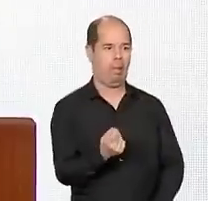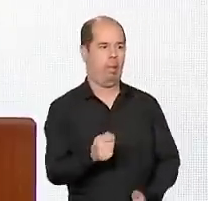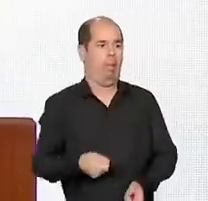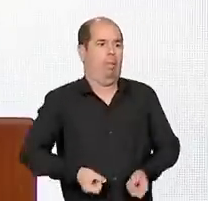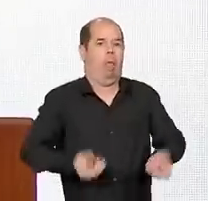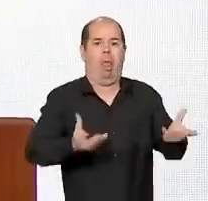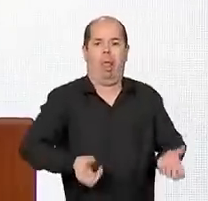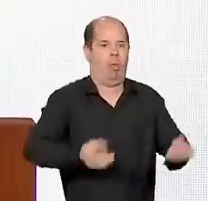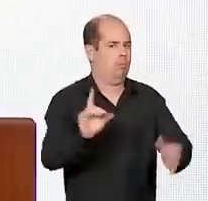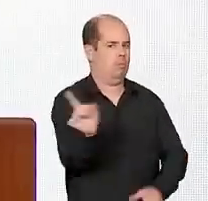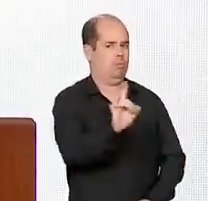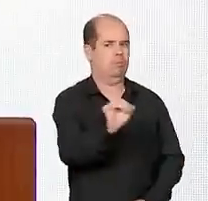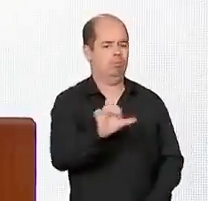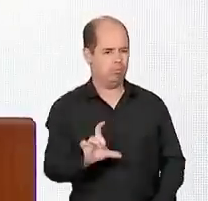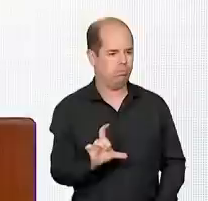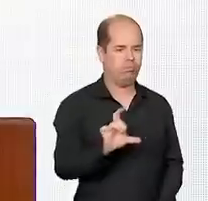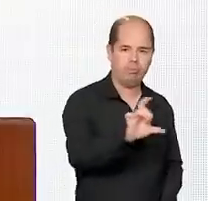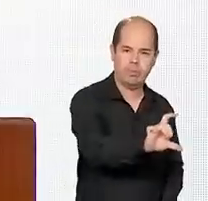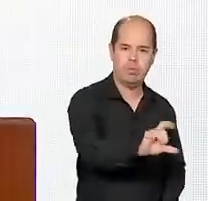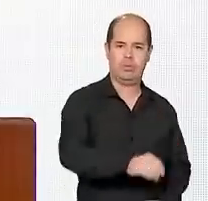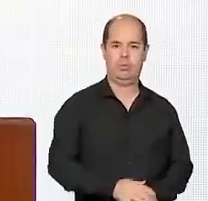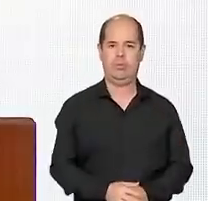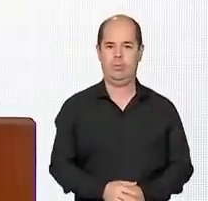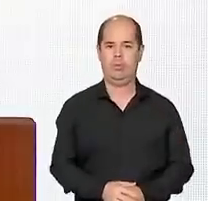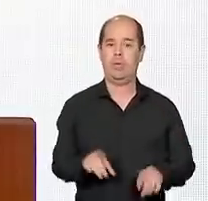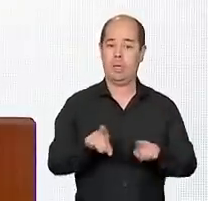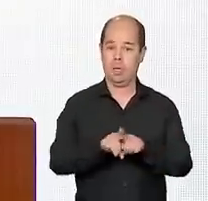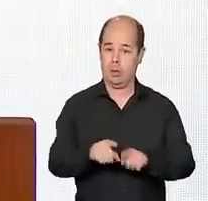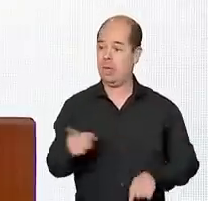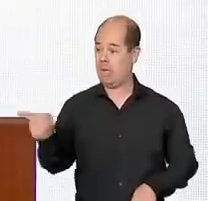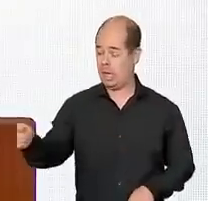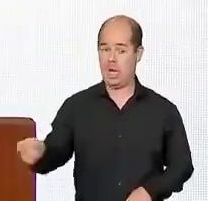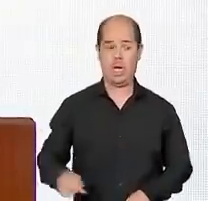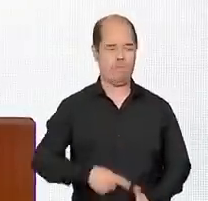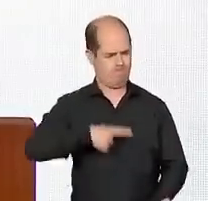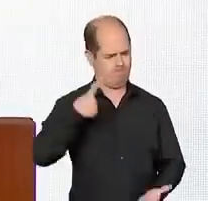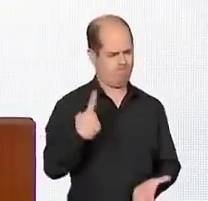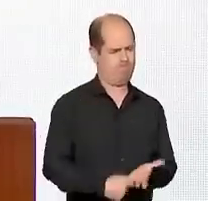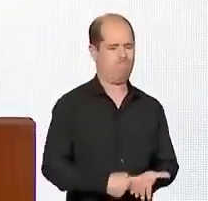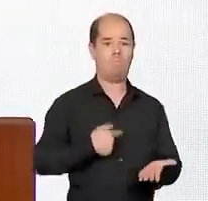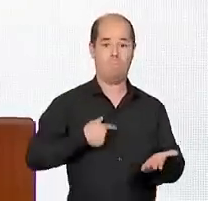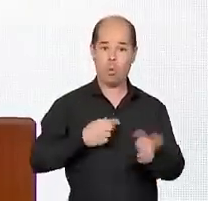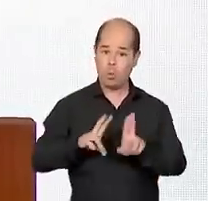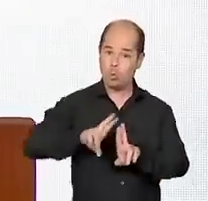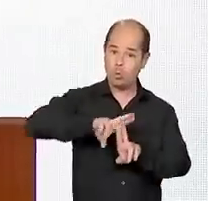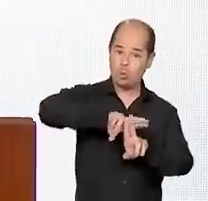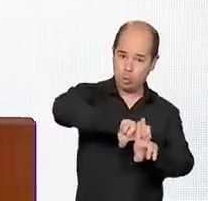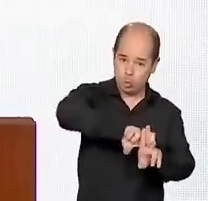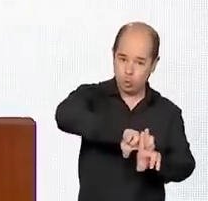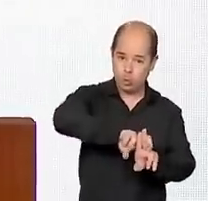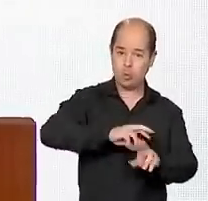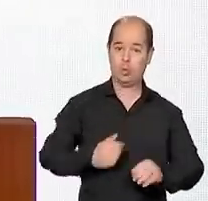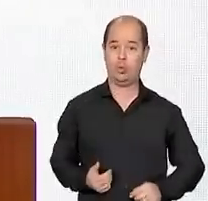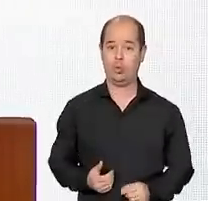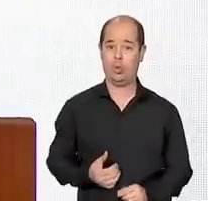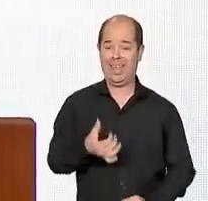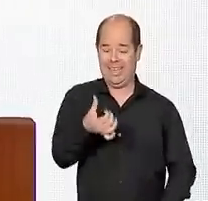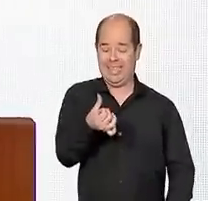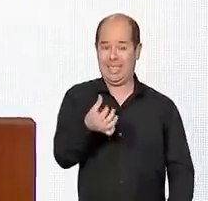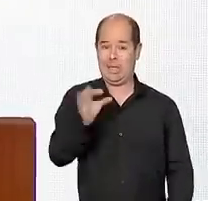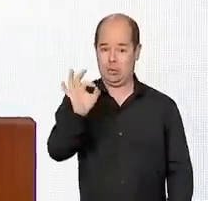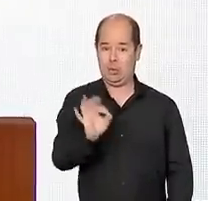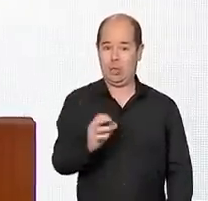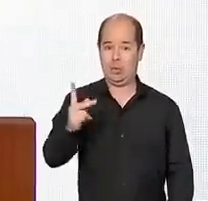de ampliação e fortalecimento do SUS, garantindo 6% do PIB em